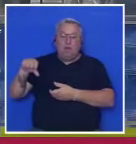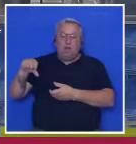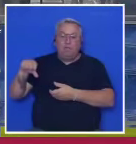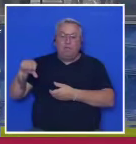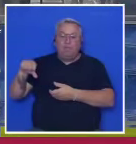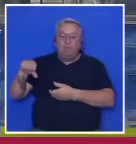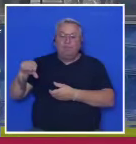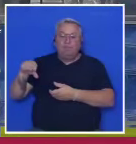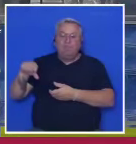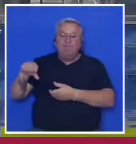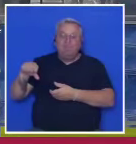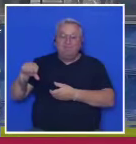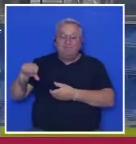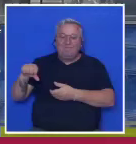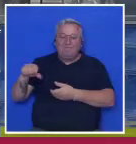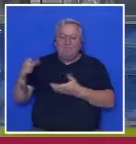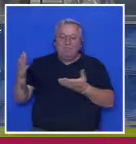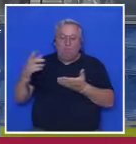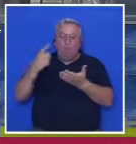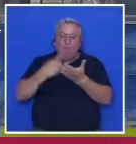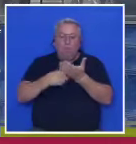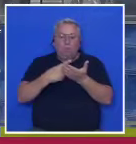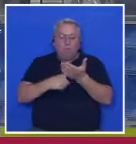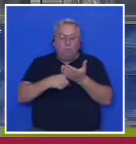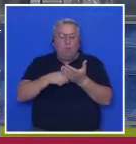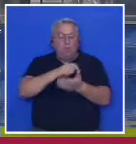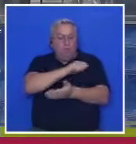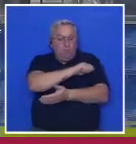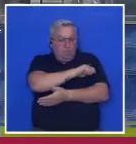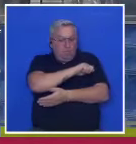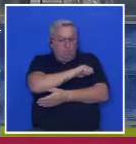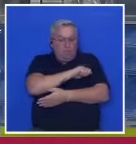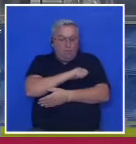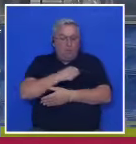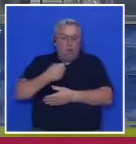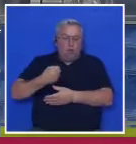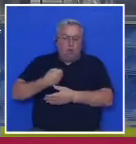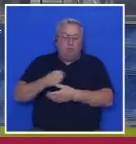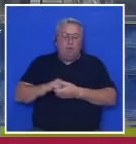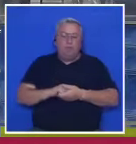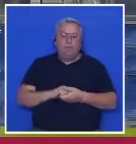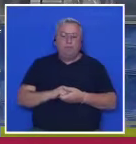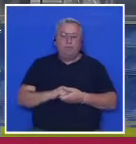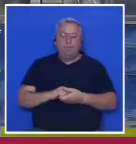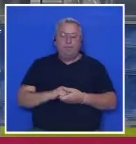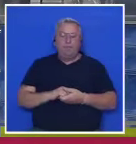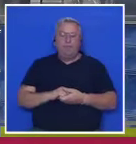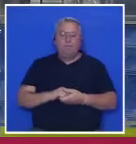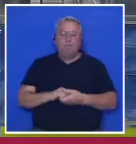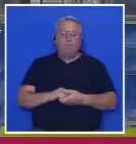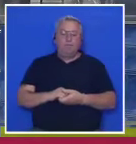19. E vamos confirmar com os nossos auditores populares os números sorteados.